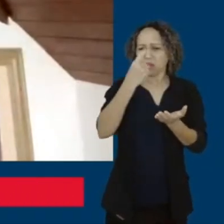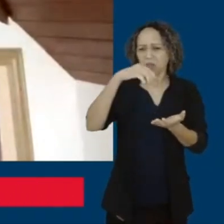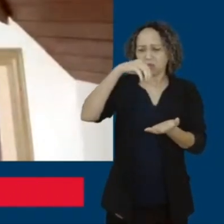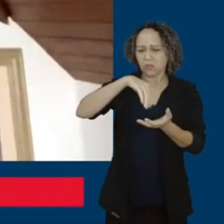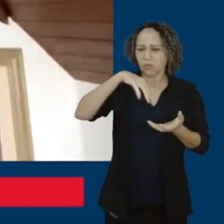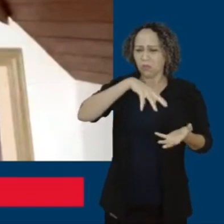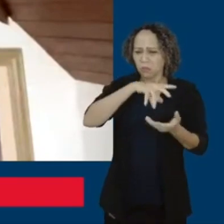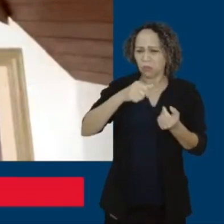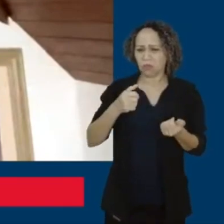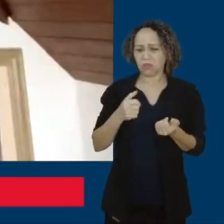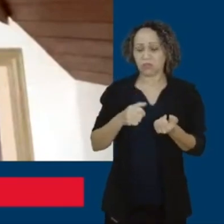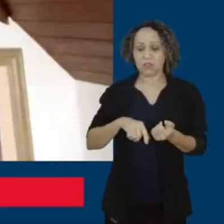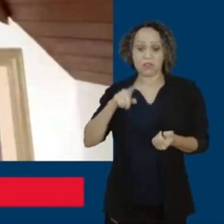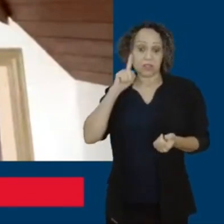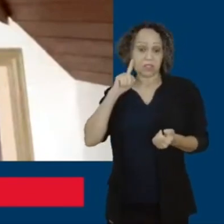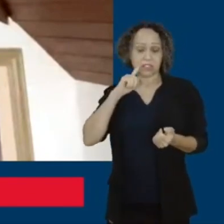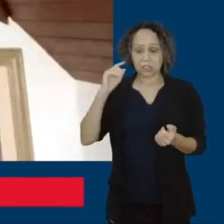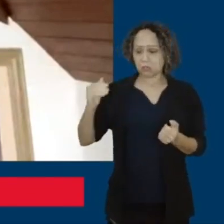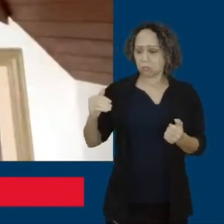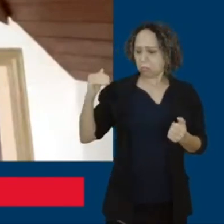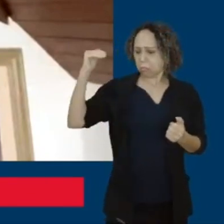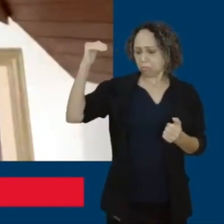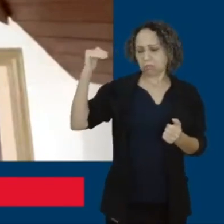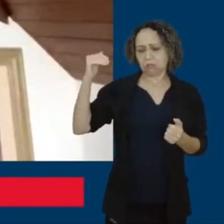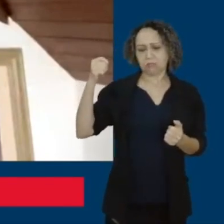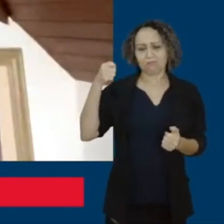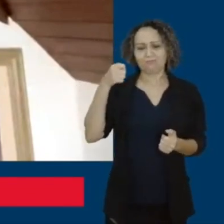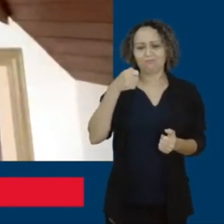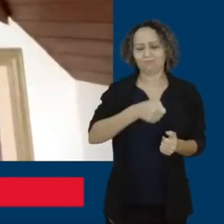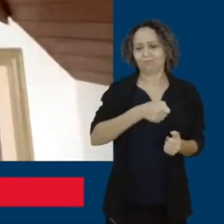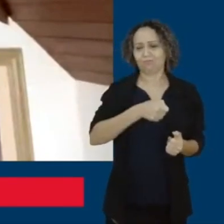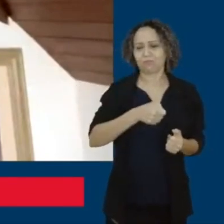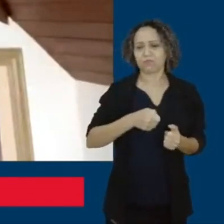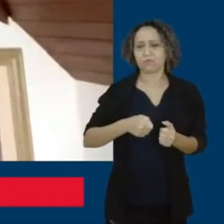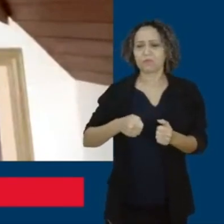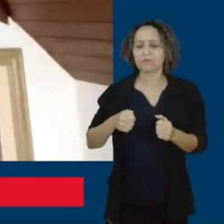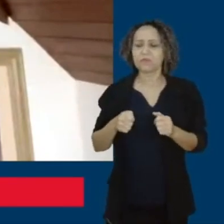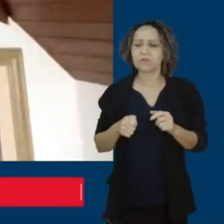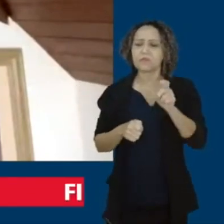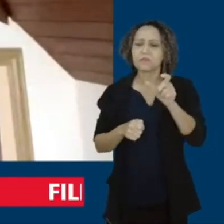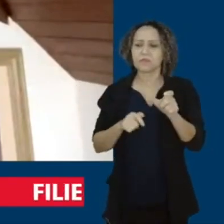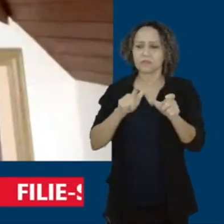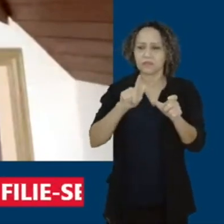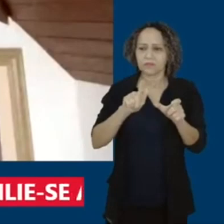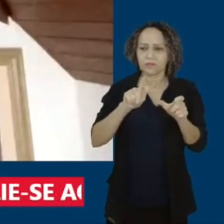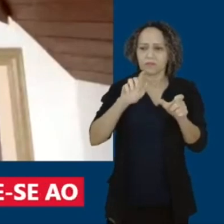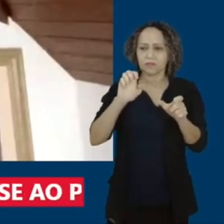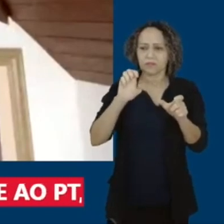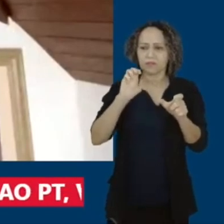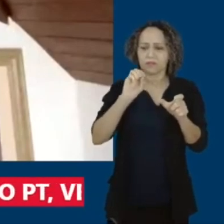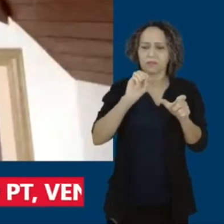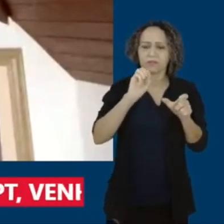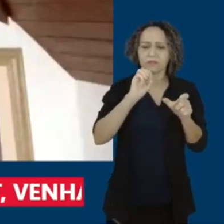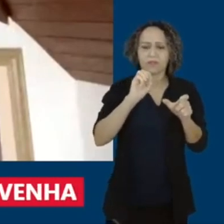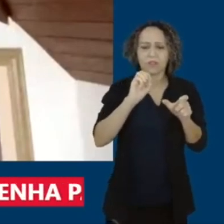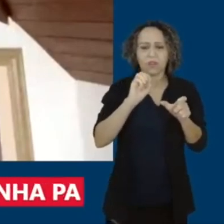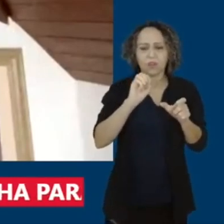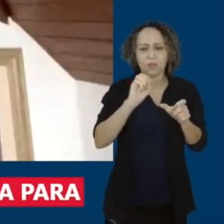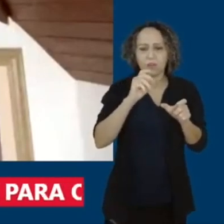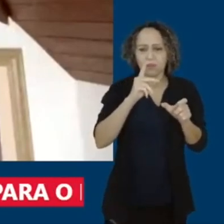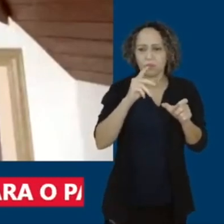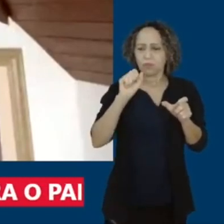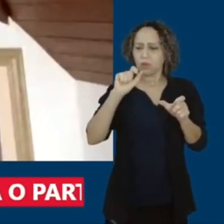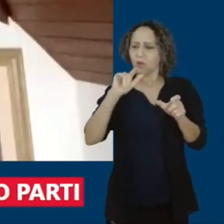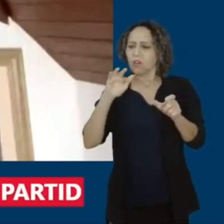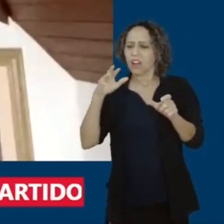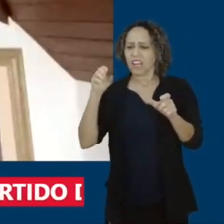dos Estados Unidos. E aqui eu quero fazer um parênteses. A geopolítica não é a do povo americano, porque os Estados Unidos